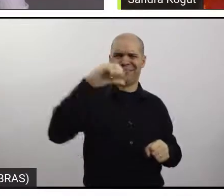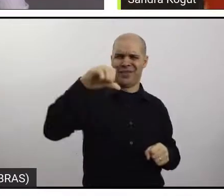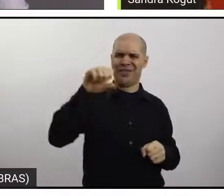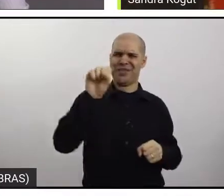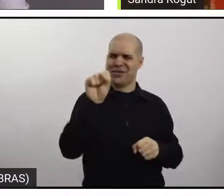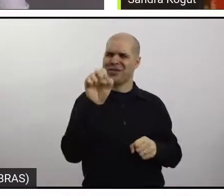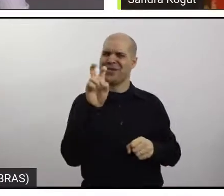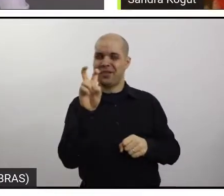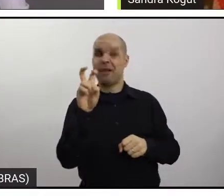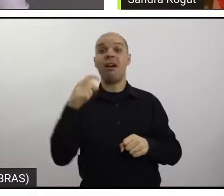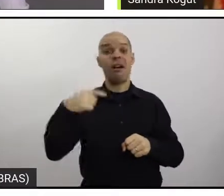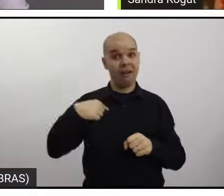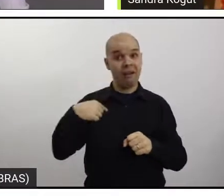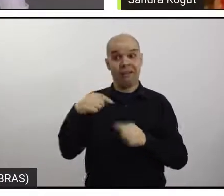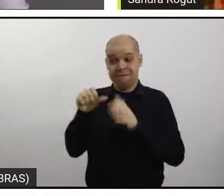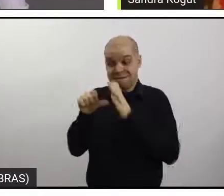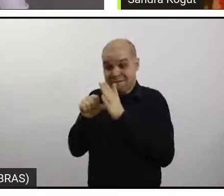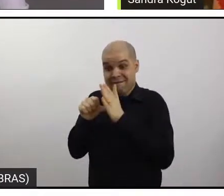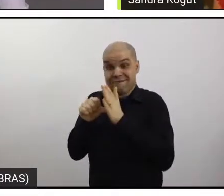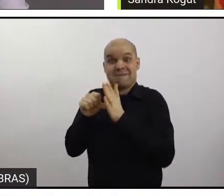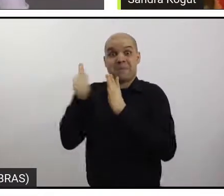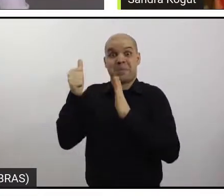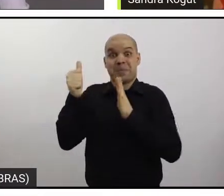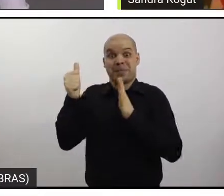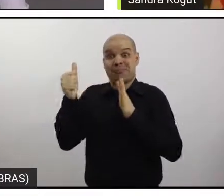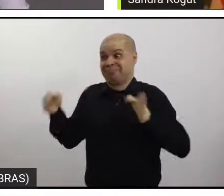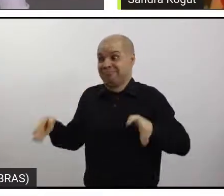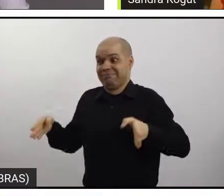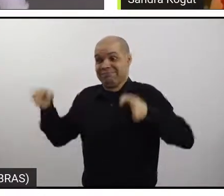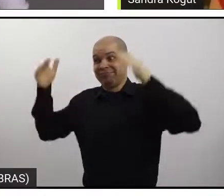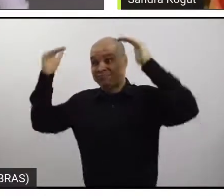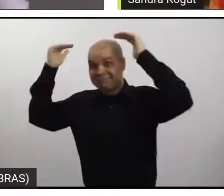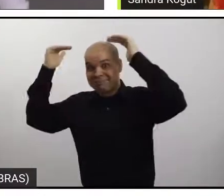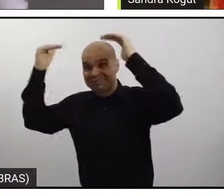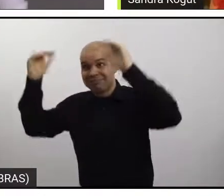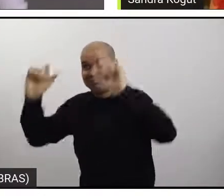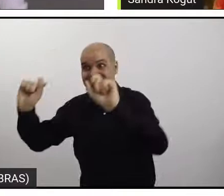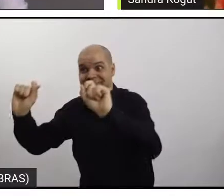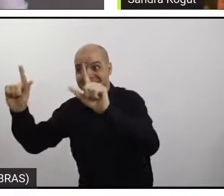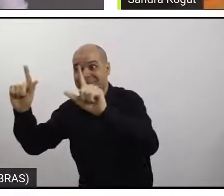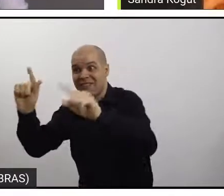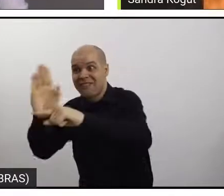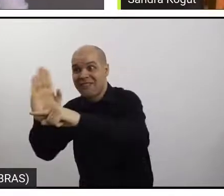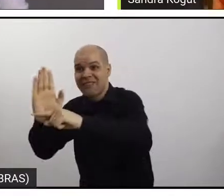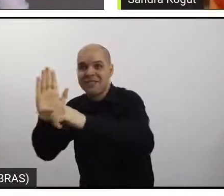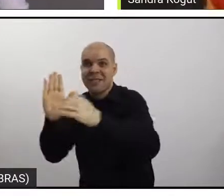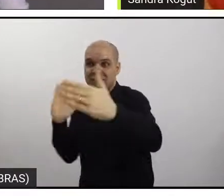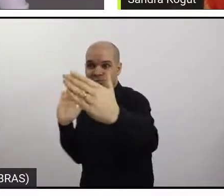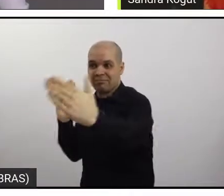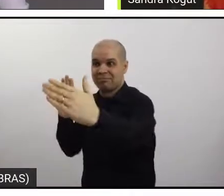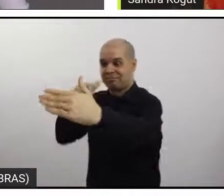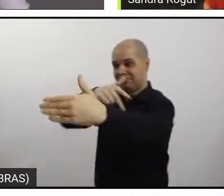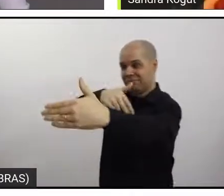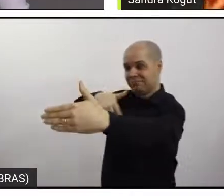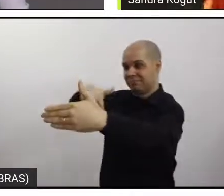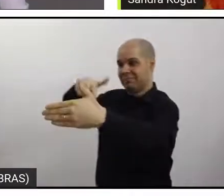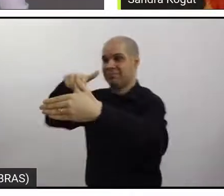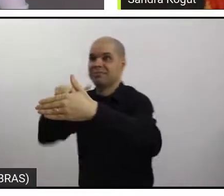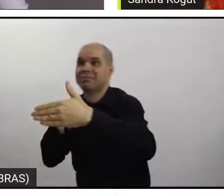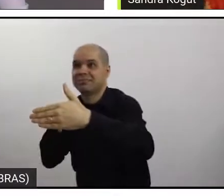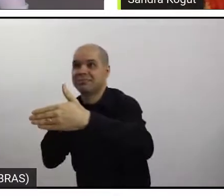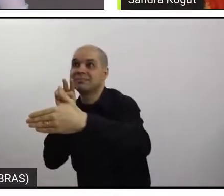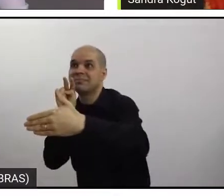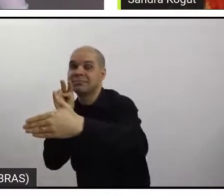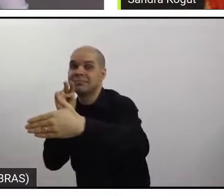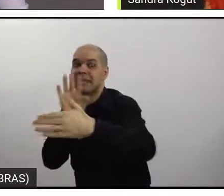cabine. Aí eu comecei a fazer essas cabines. Entendeu? E ao fazer essas cabines, me ocorreu